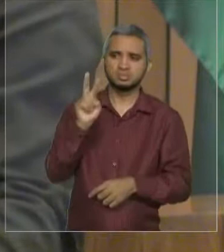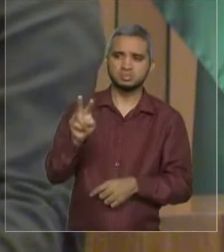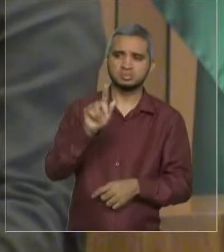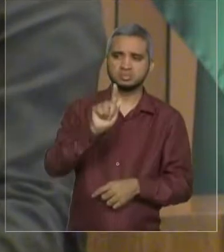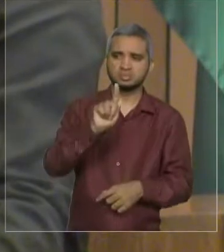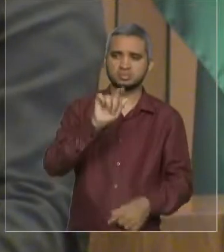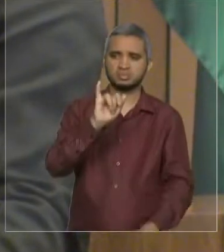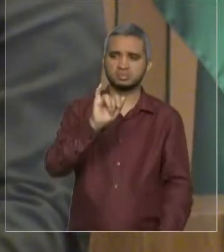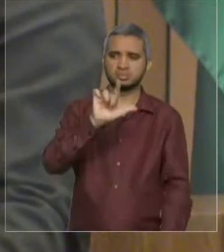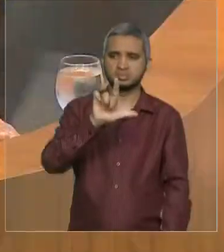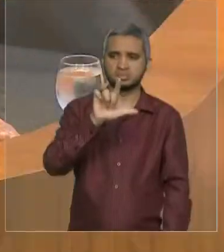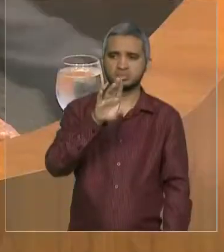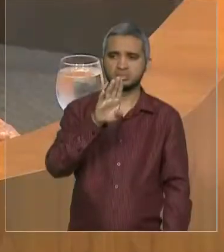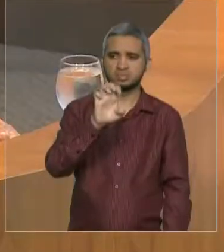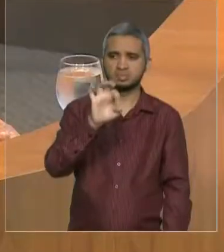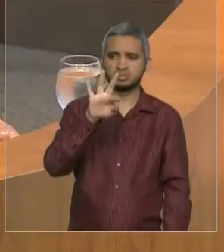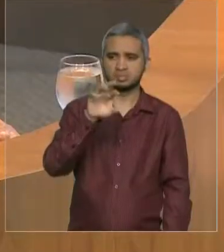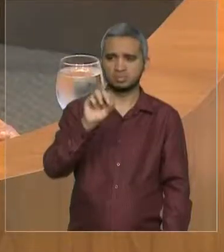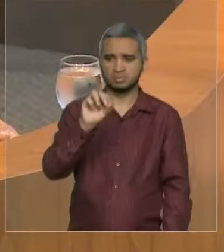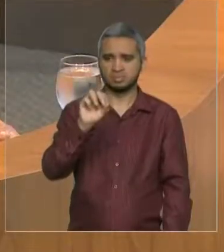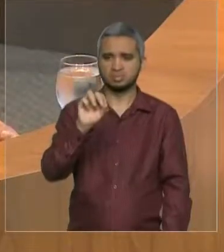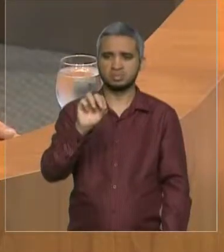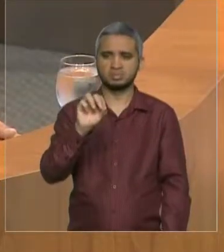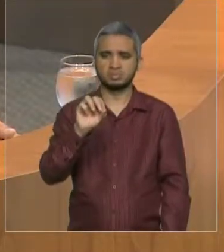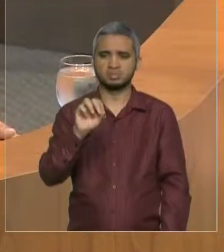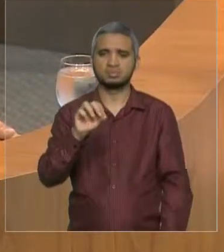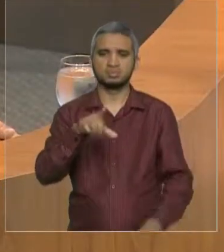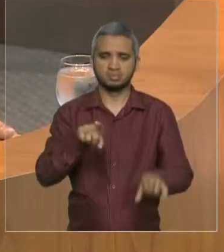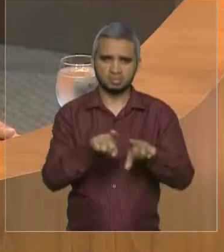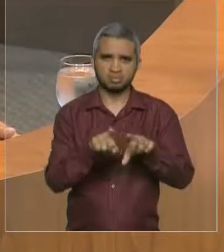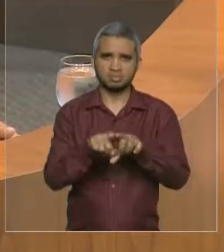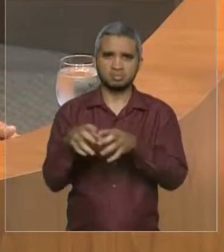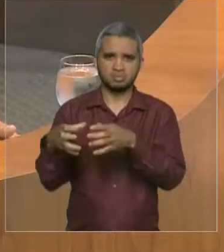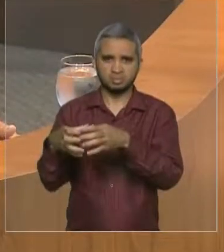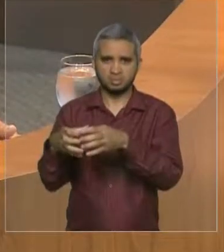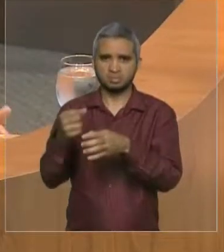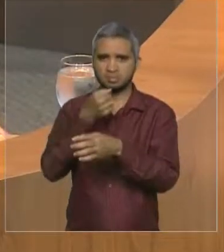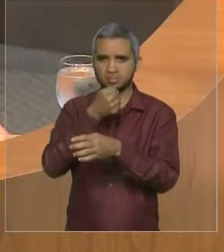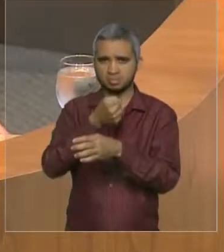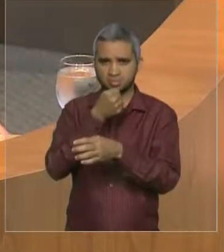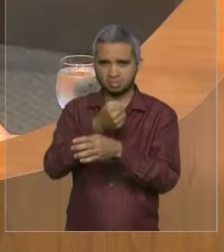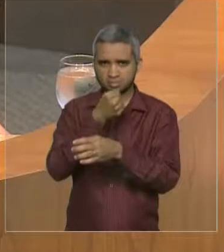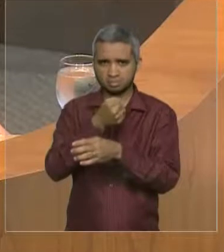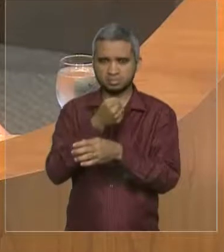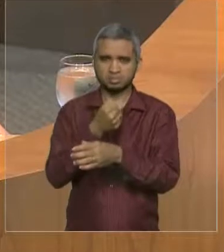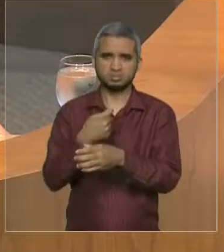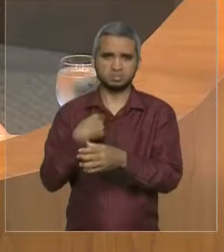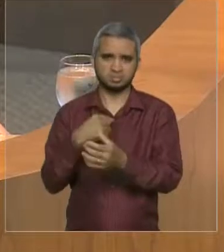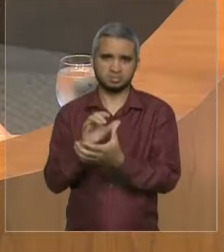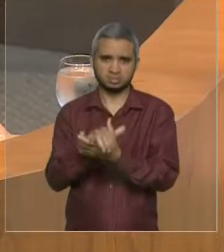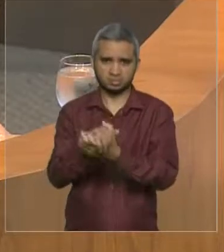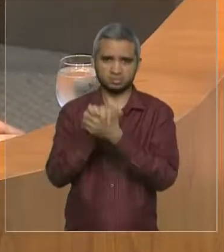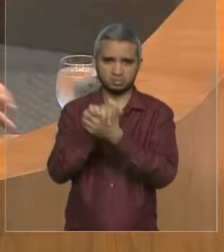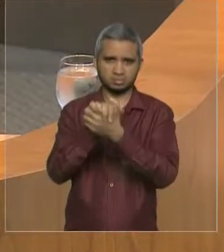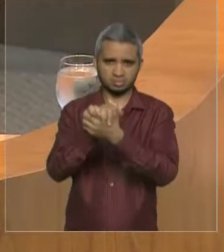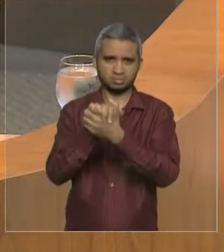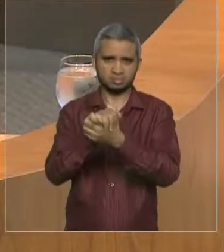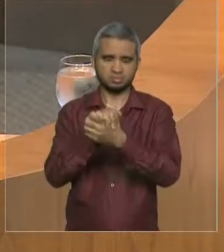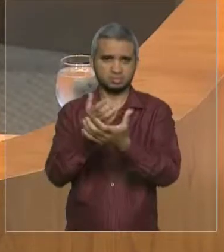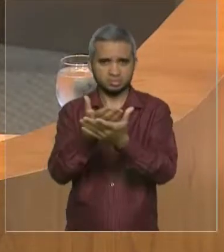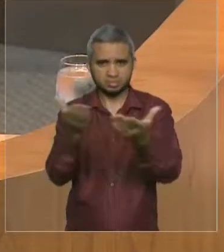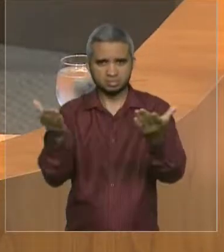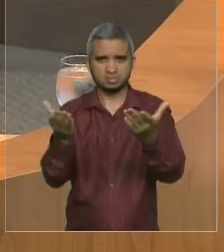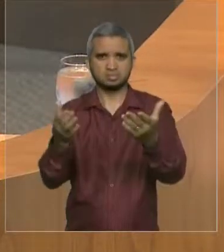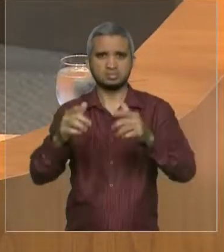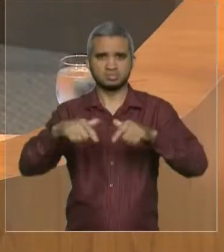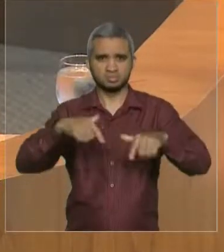também na imprensa, e aí eu cumprimento de forma especial a todos da imprensa no estado do Maranhão e o